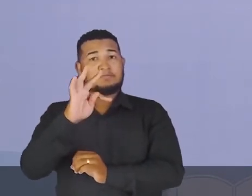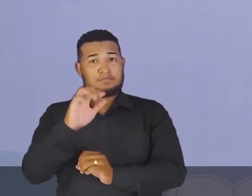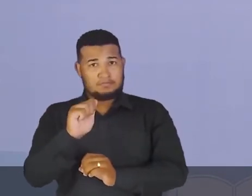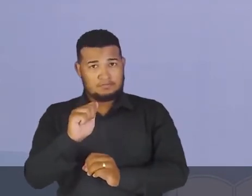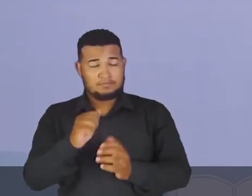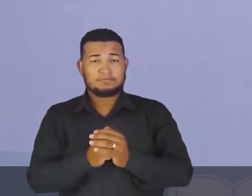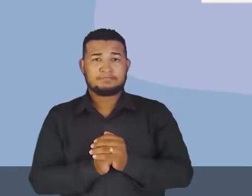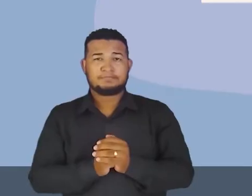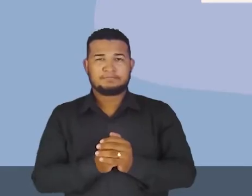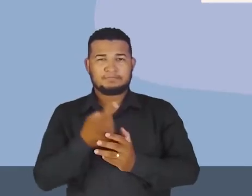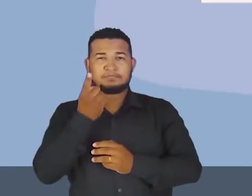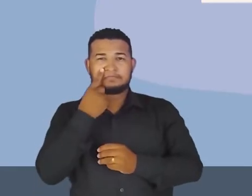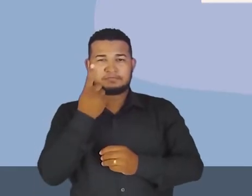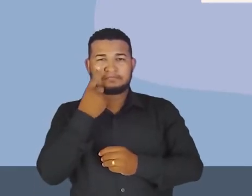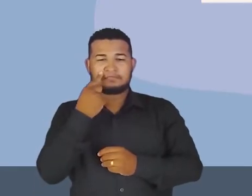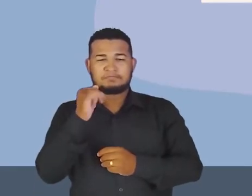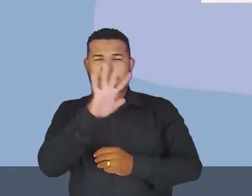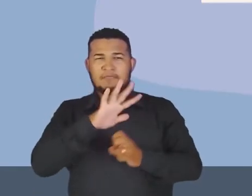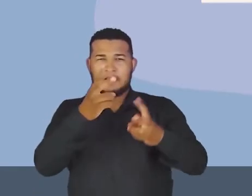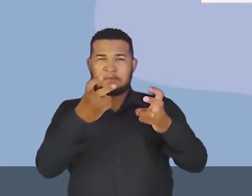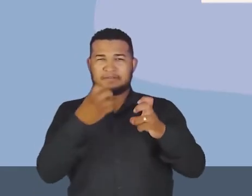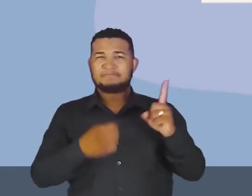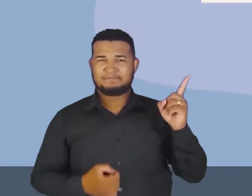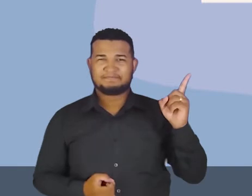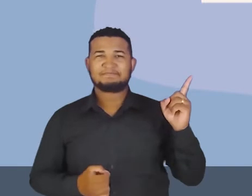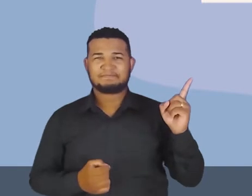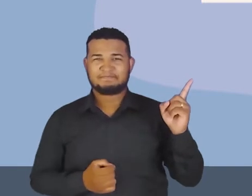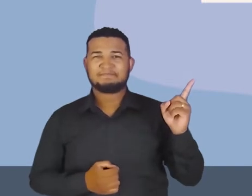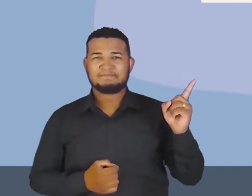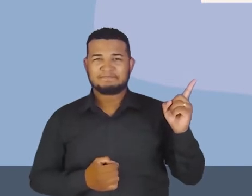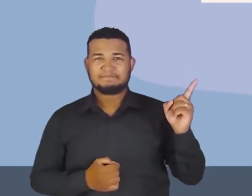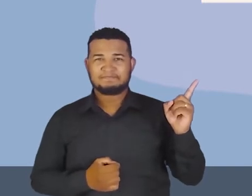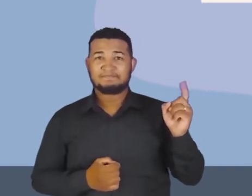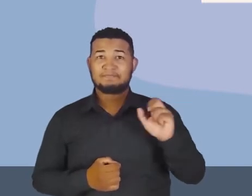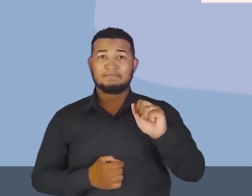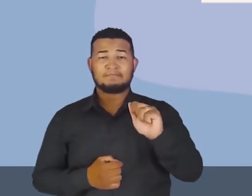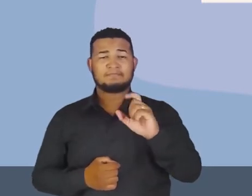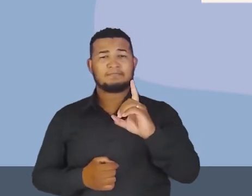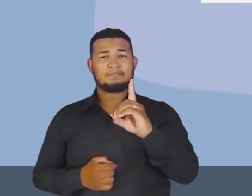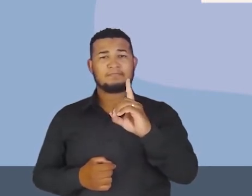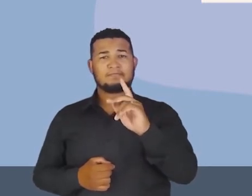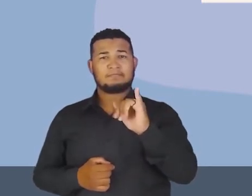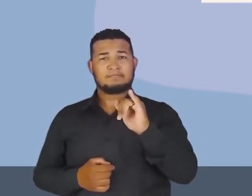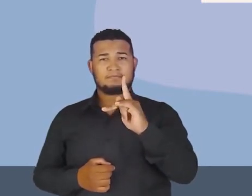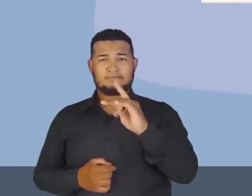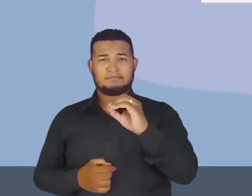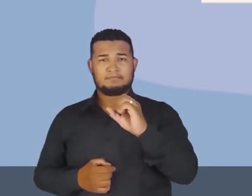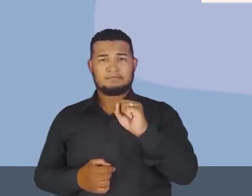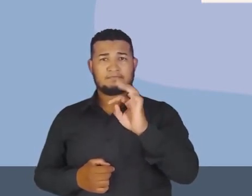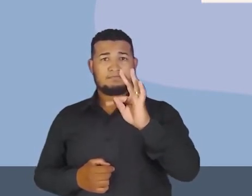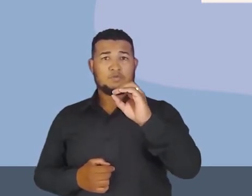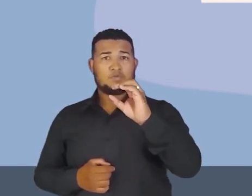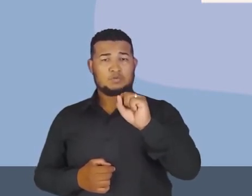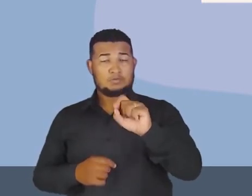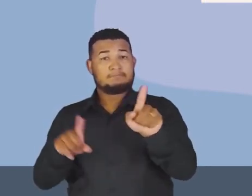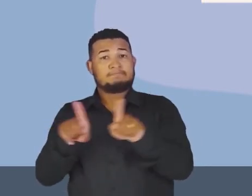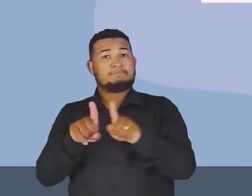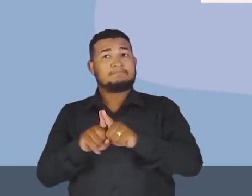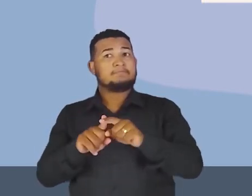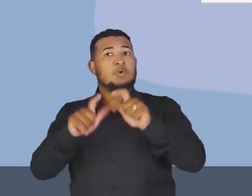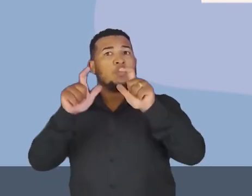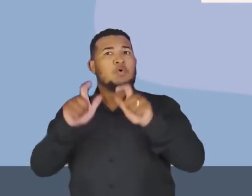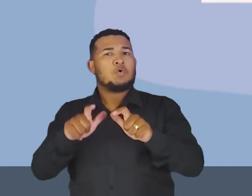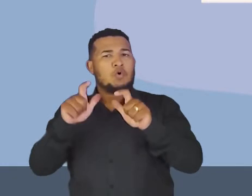Então, observe nessa imagem aqui que você percebe muito bem o que é o adipócito e a localização desse